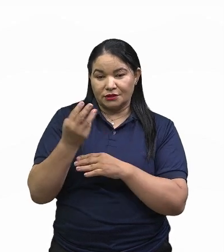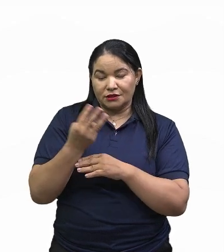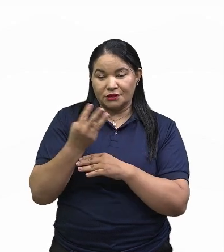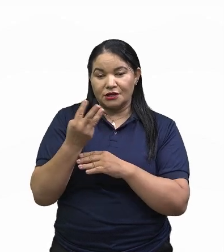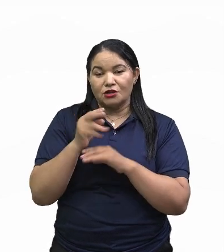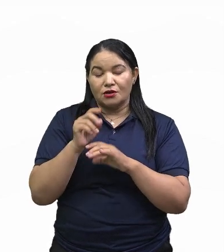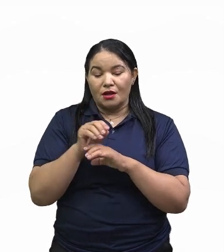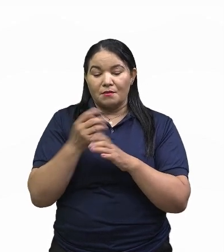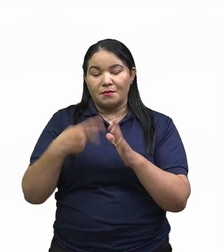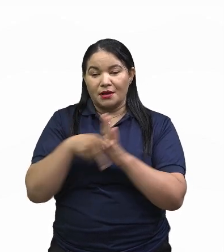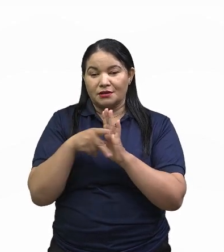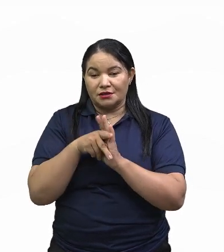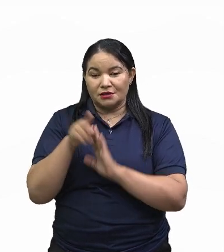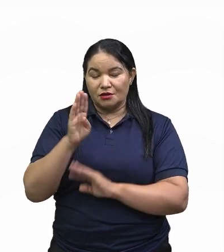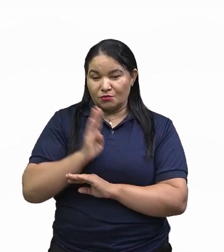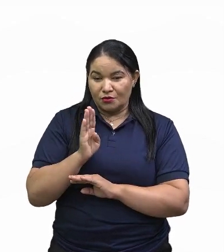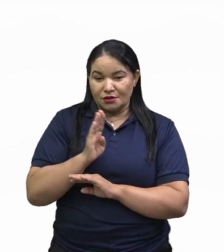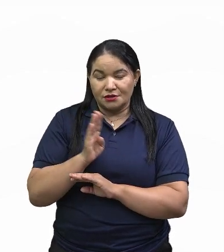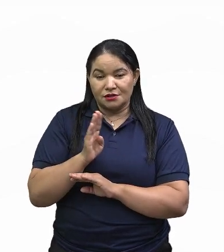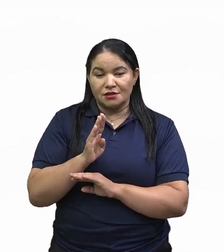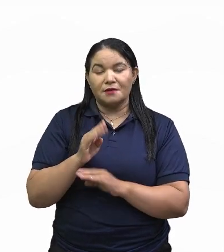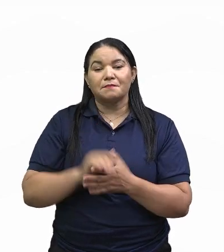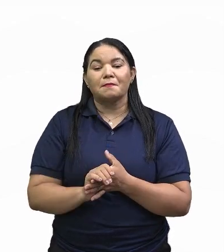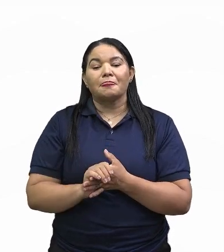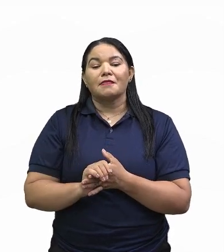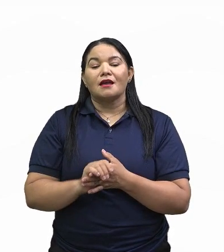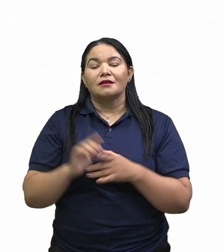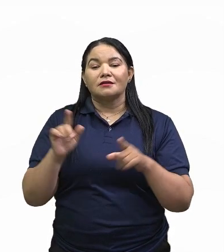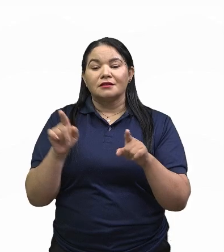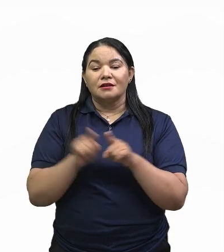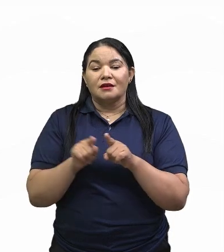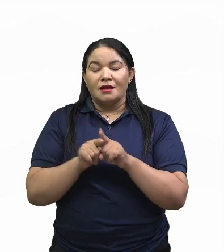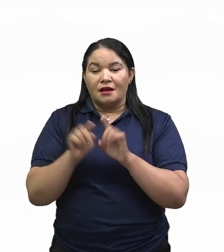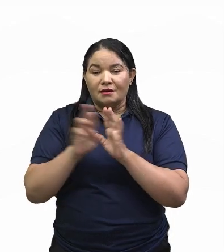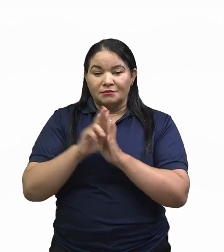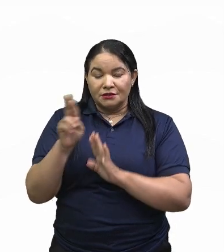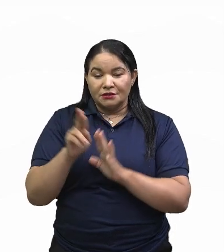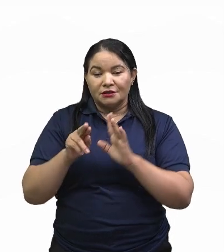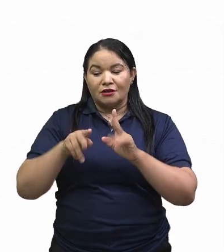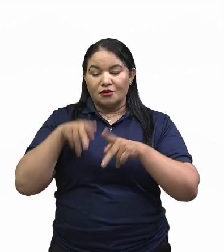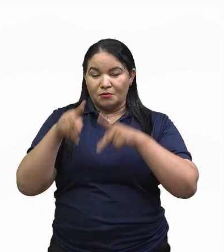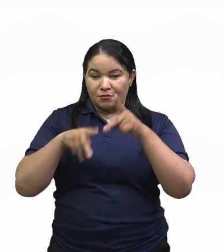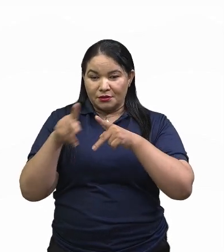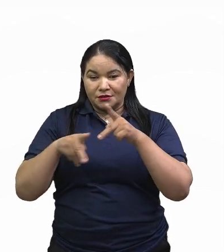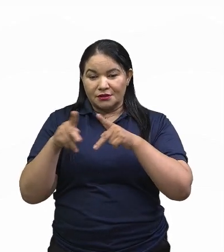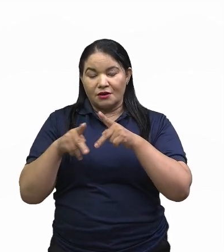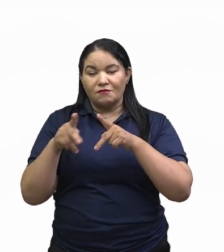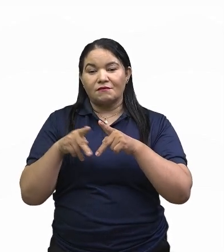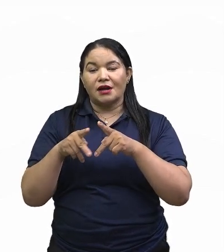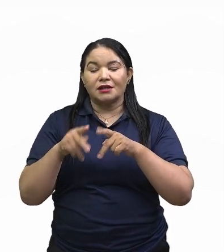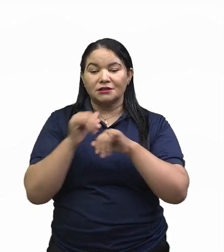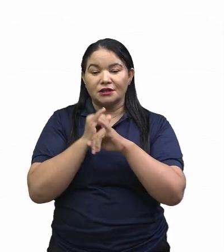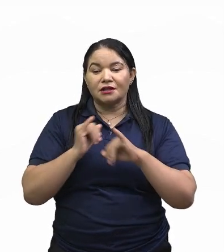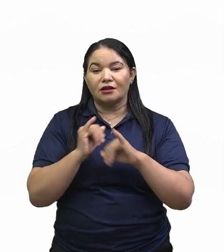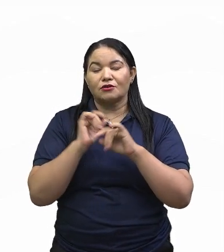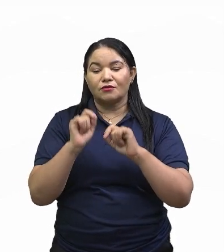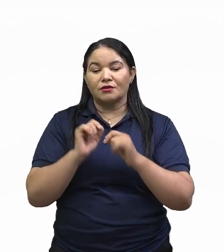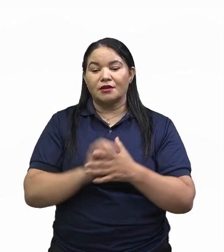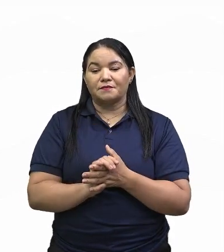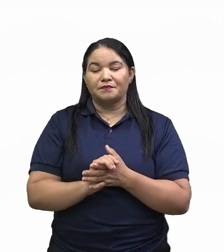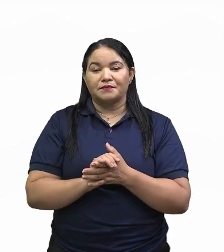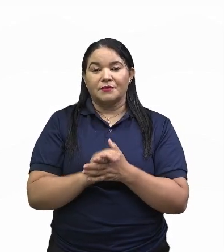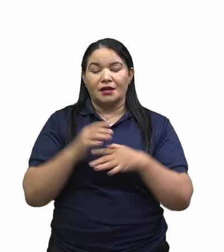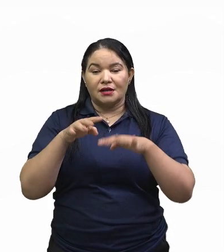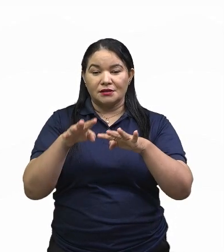da burguesia, em sua maioria, né, representando todo o restante da população, ele se declarou